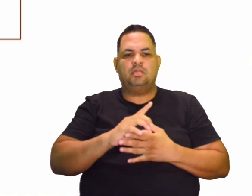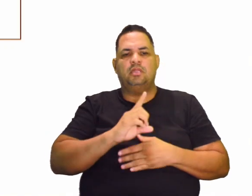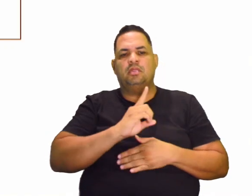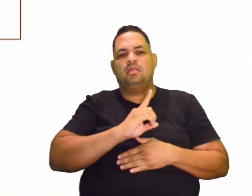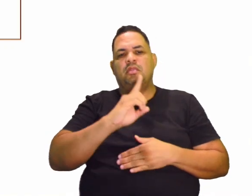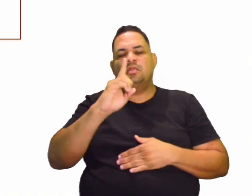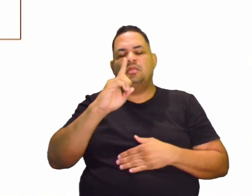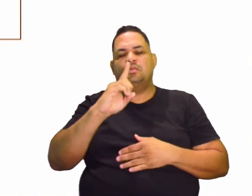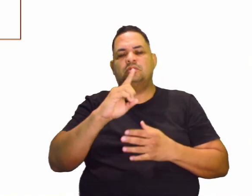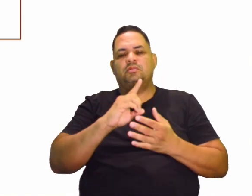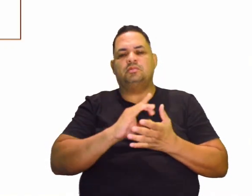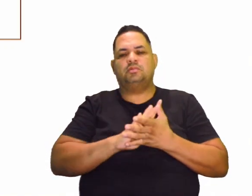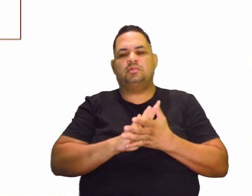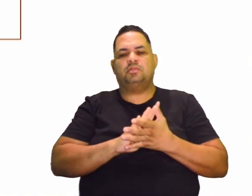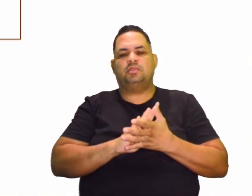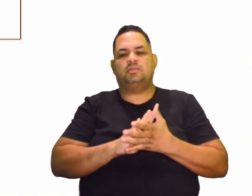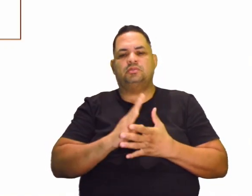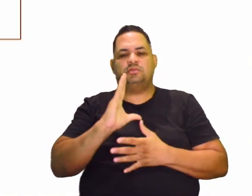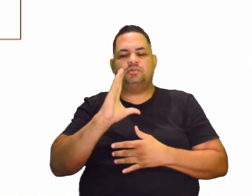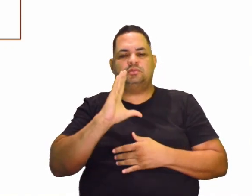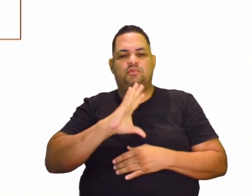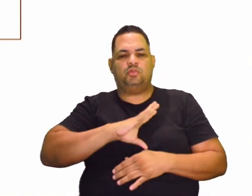deusa do amor e da beleza.